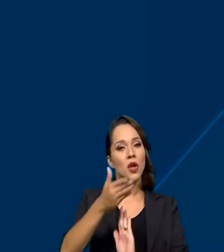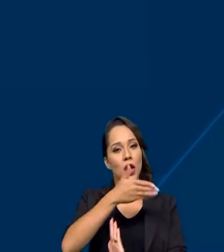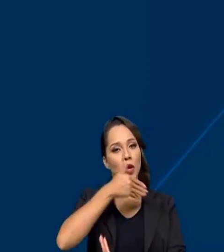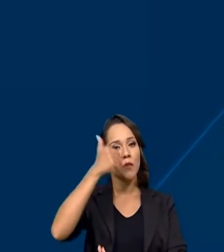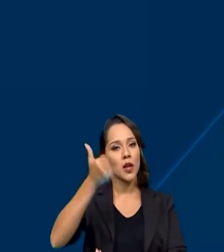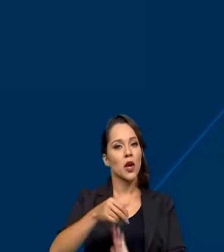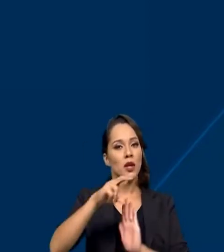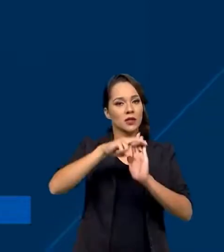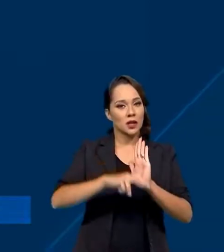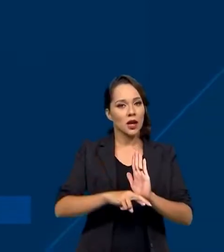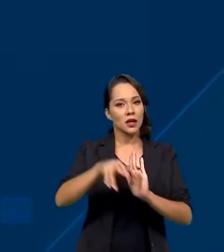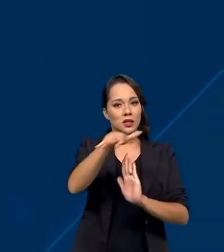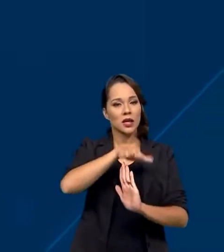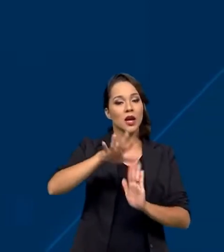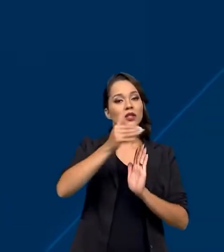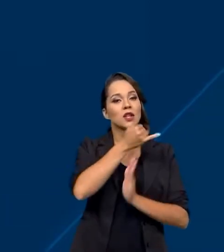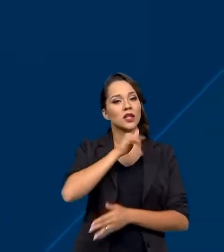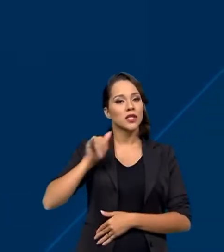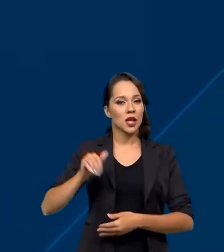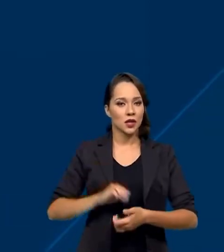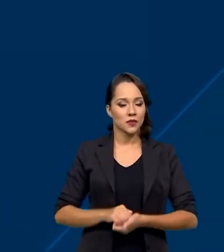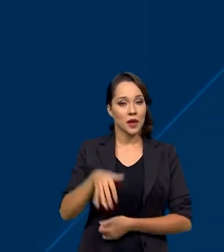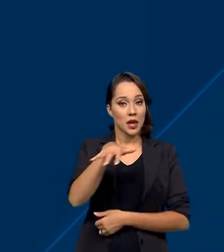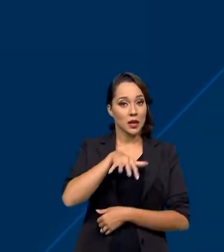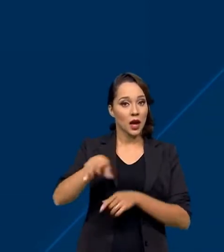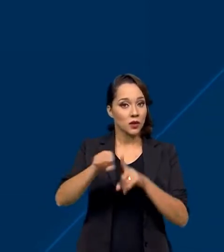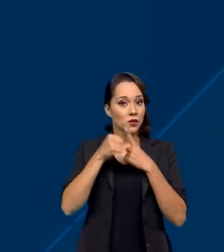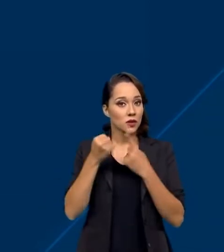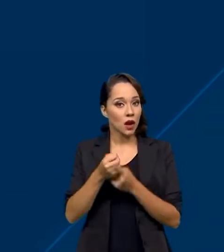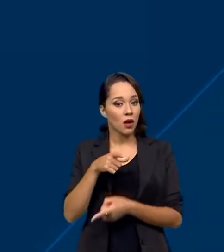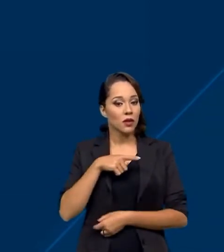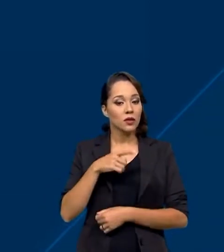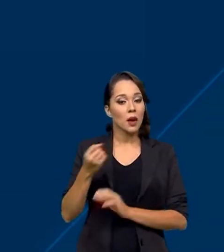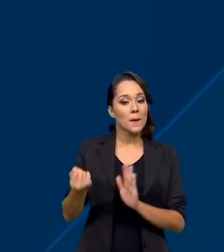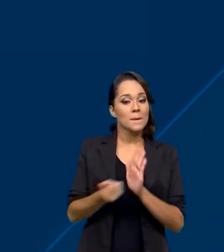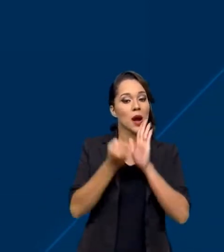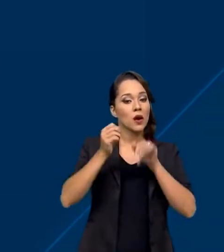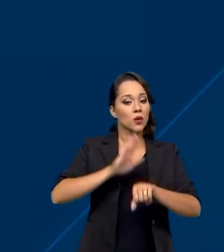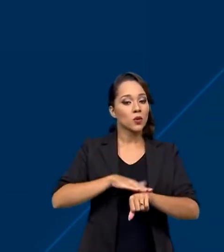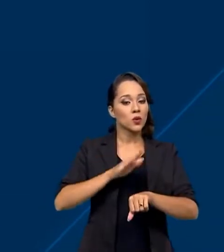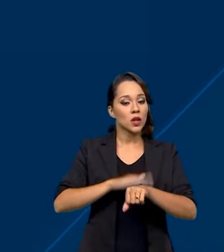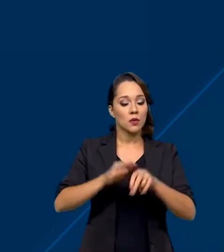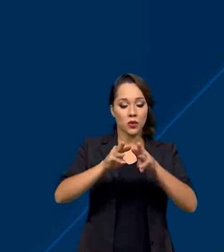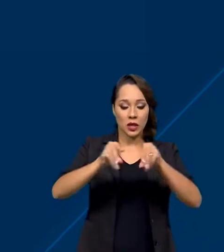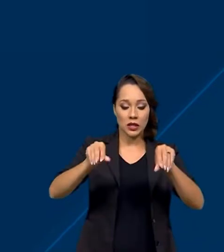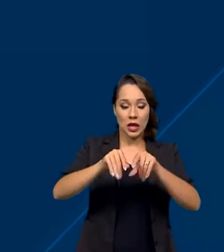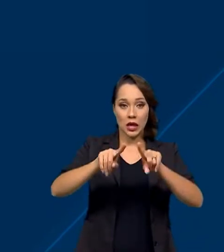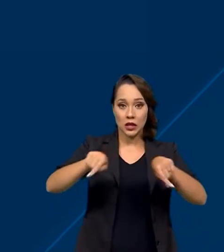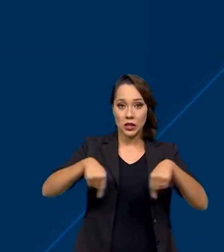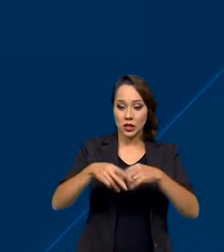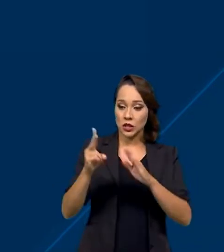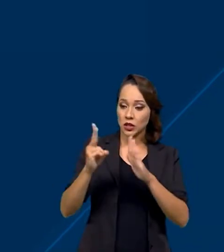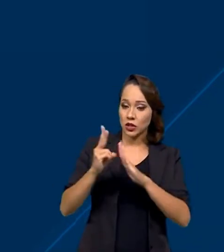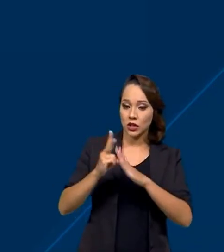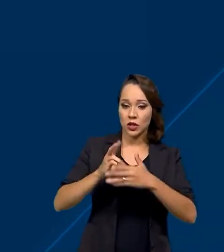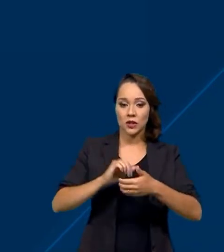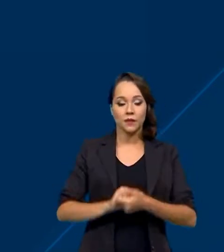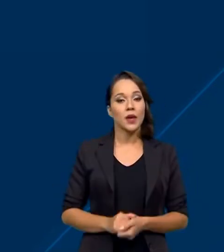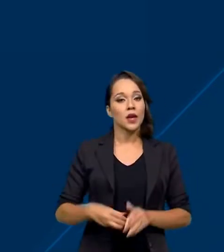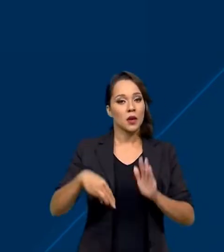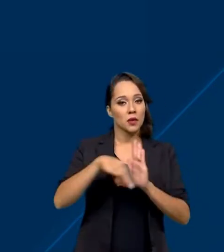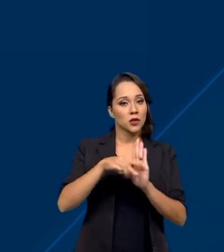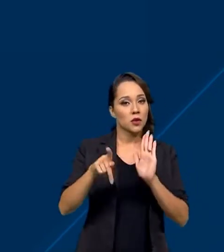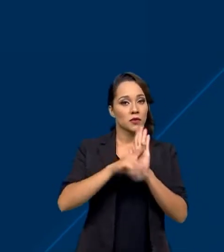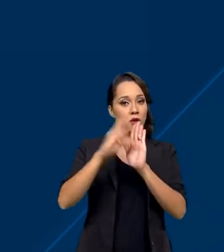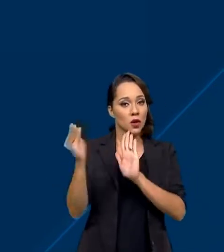o governo federal entregou a lista de prioridades para o Congresso Nacional. São 45 propostas que consideram prioritárias para